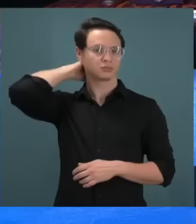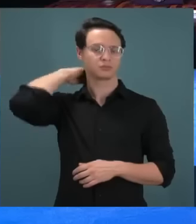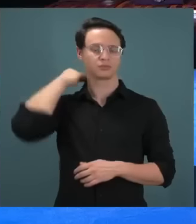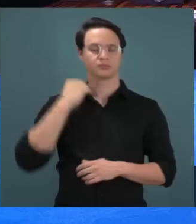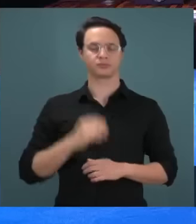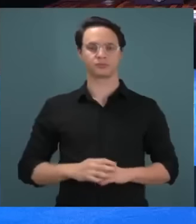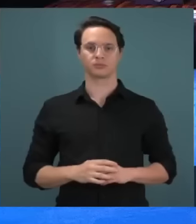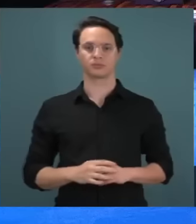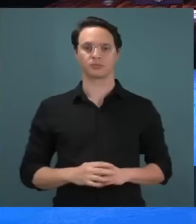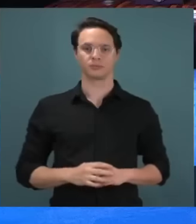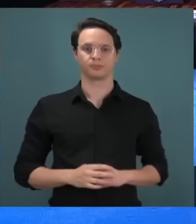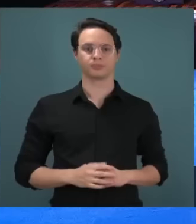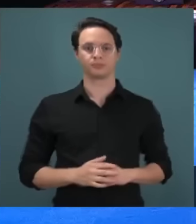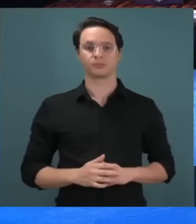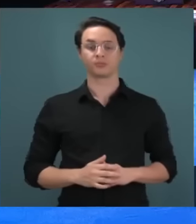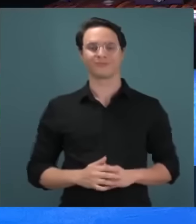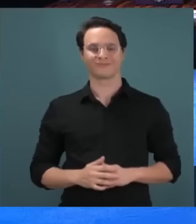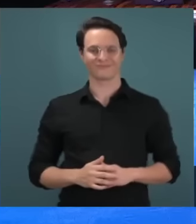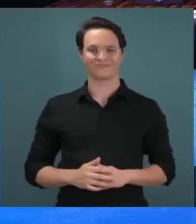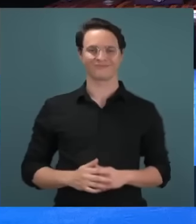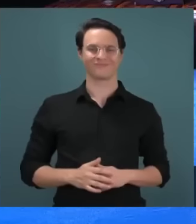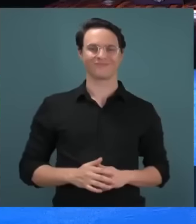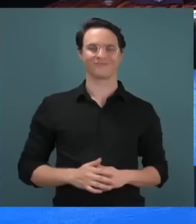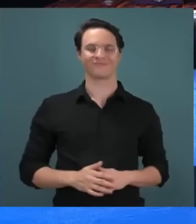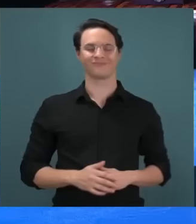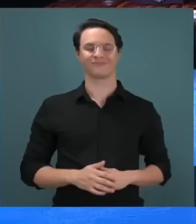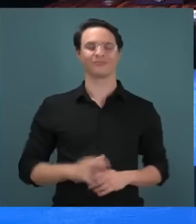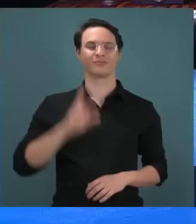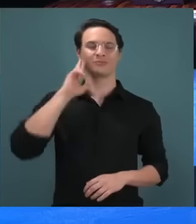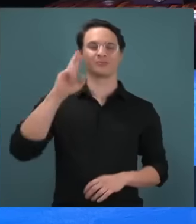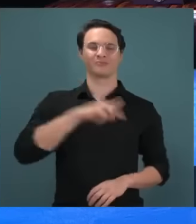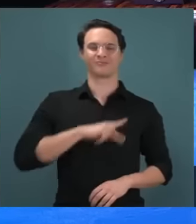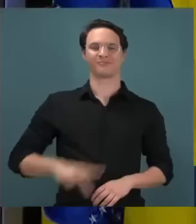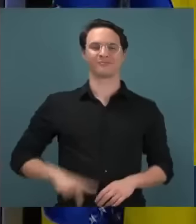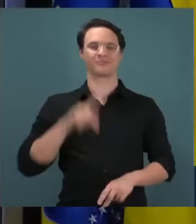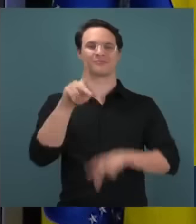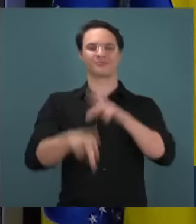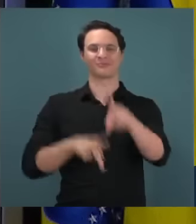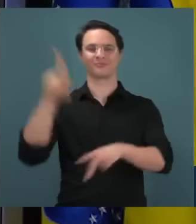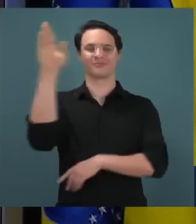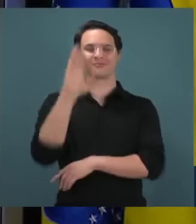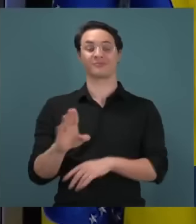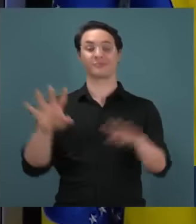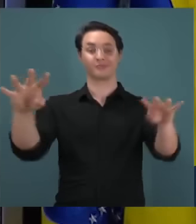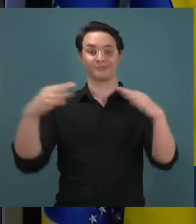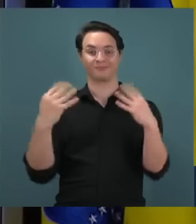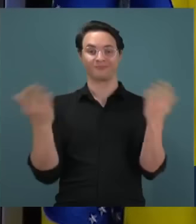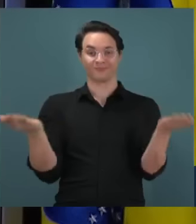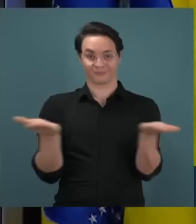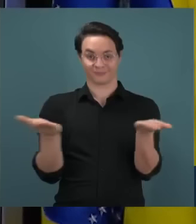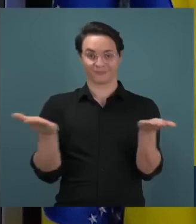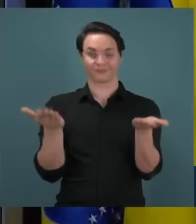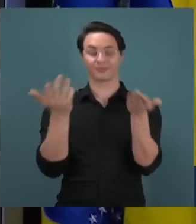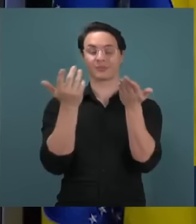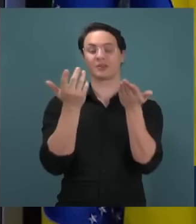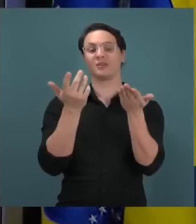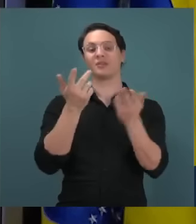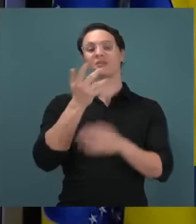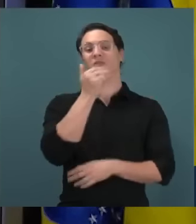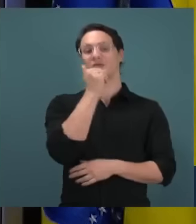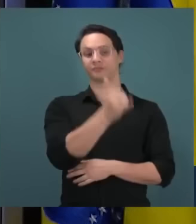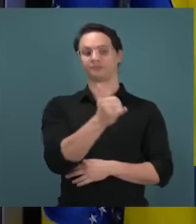Senhor presidente, brasileiras e brasileiros que estão nos ouvindo, nos assistindo, eu vou destacar aqui